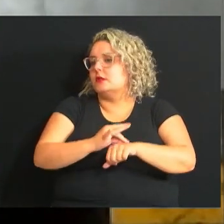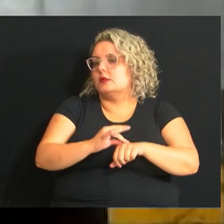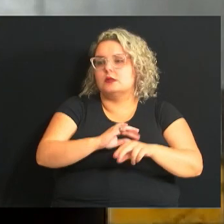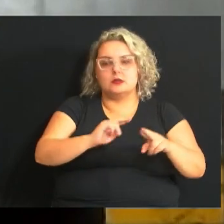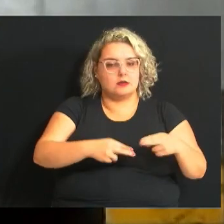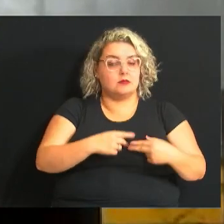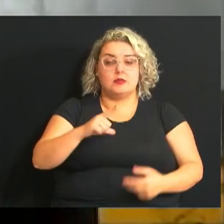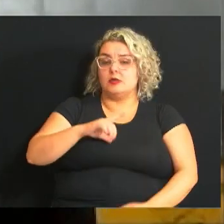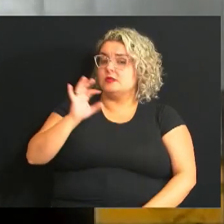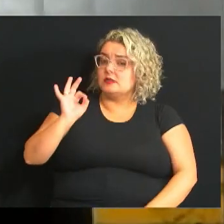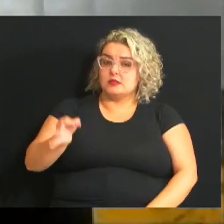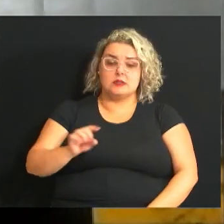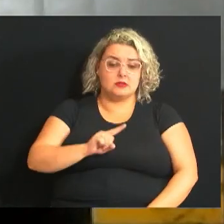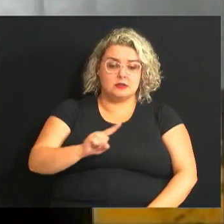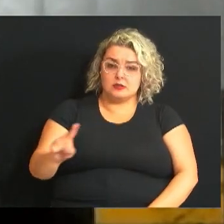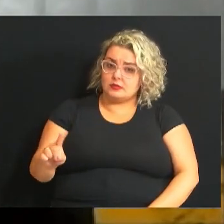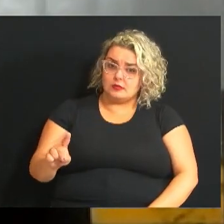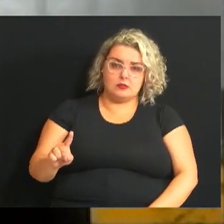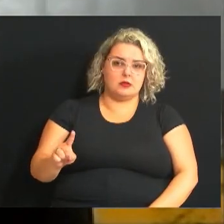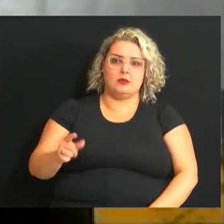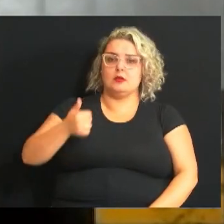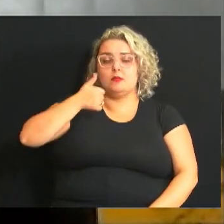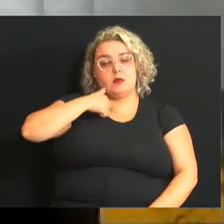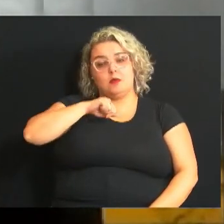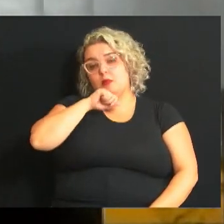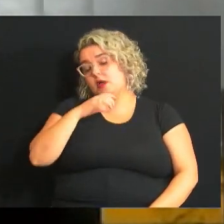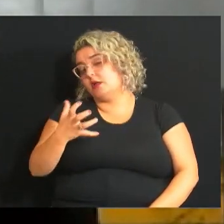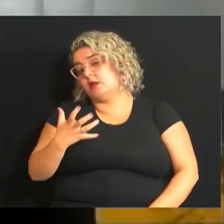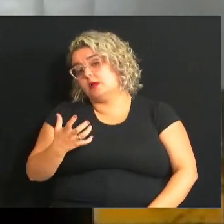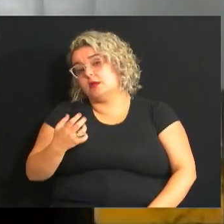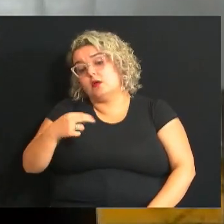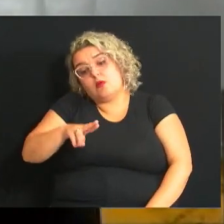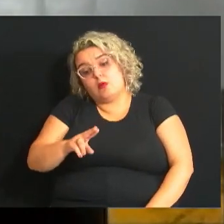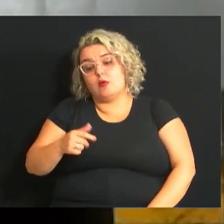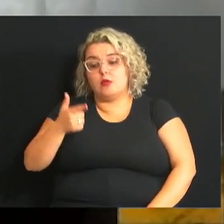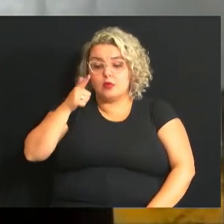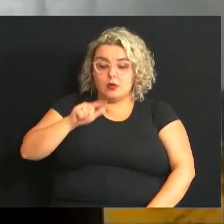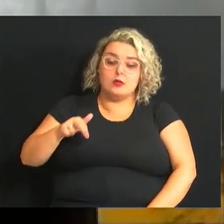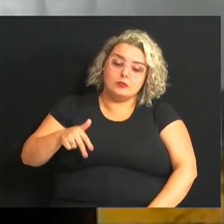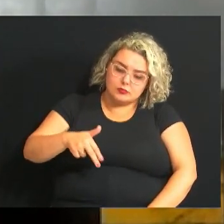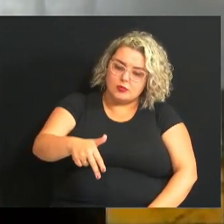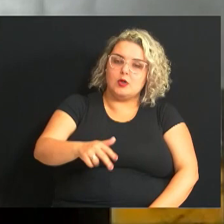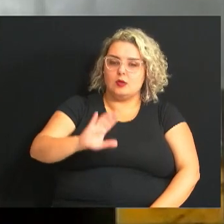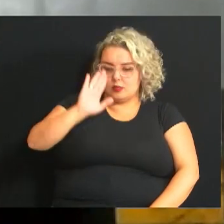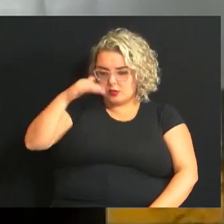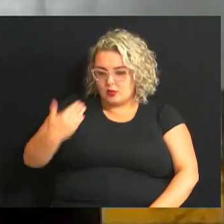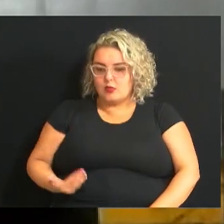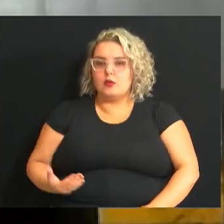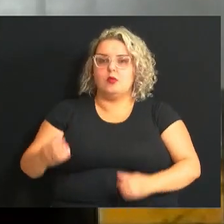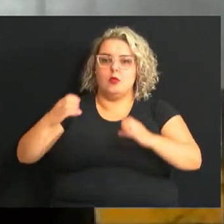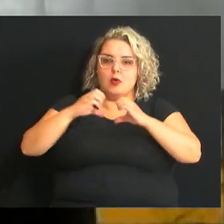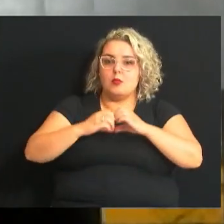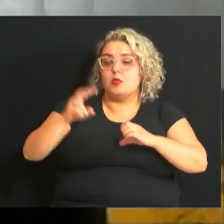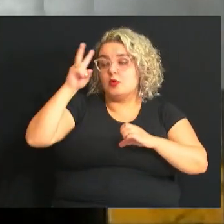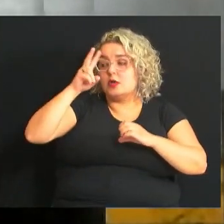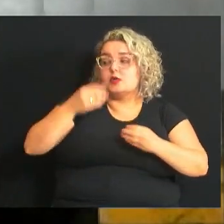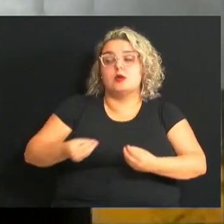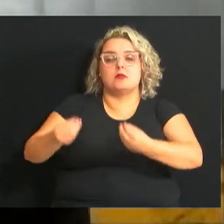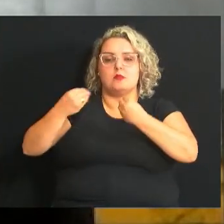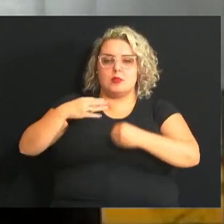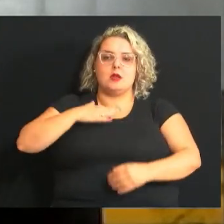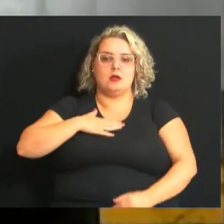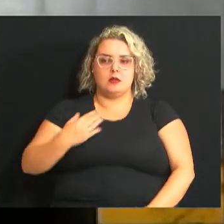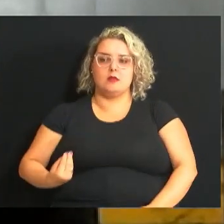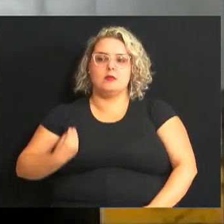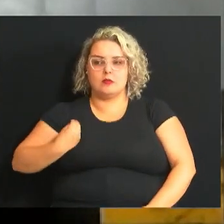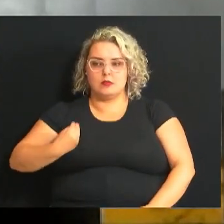certeza que não é o que minha mãe gostaria, ou eu tenho que prosseguir e honrar todo o amor e legado que ela me deu. Então, entre viver essa dor